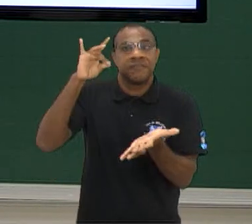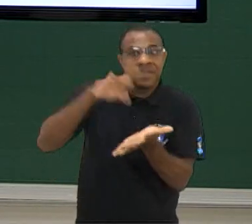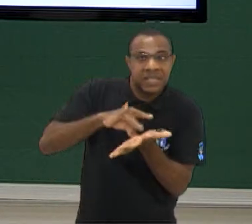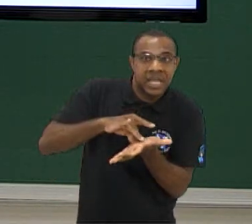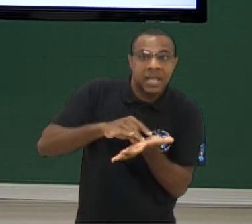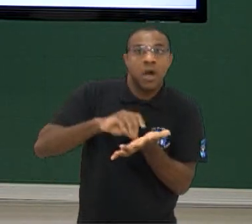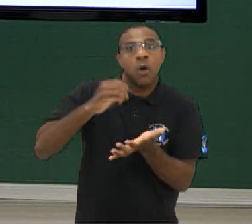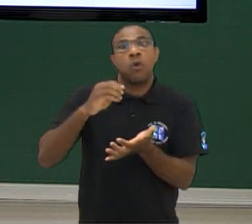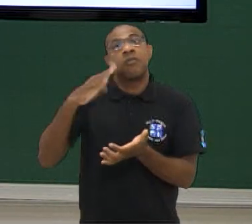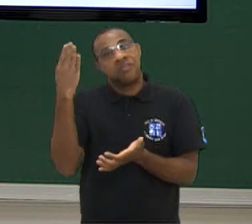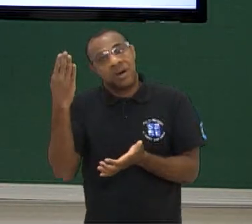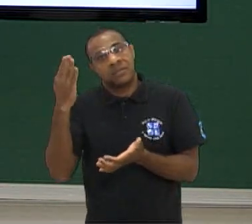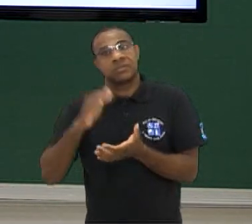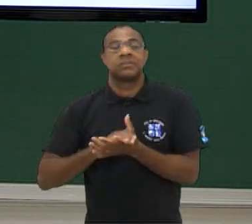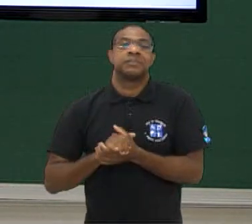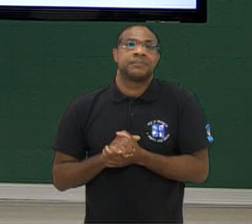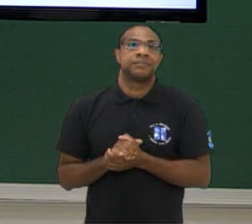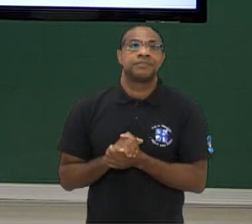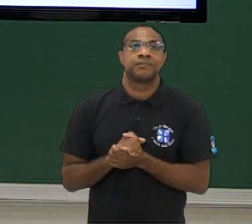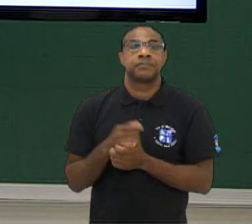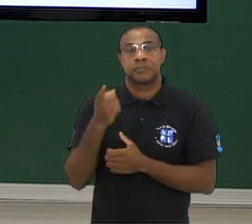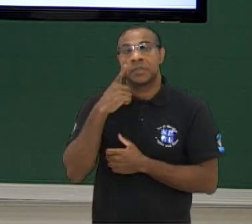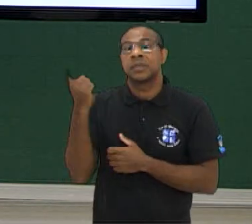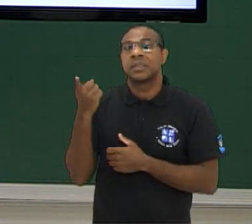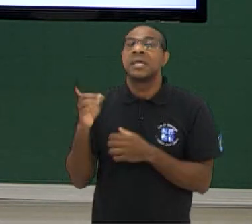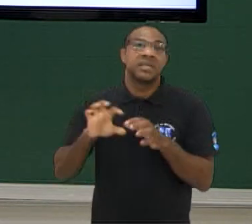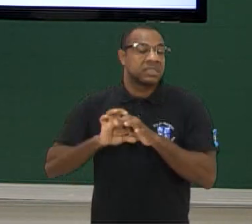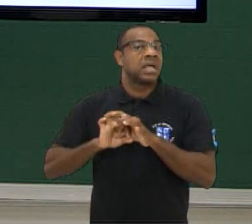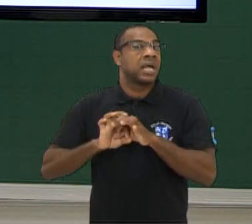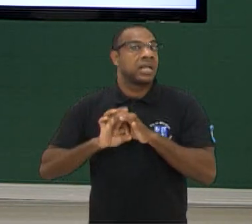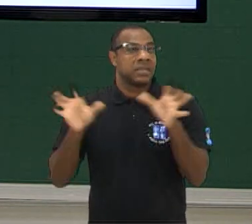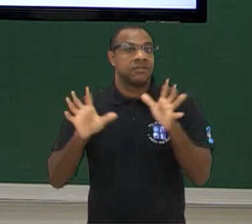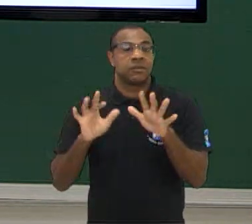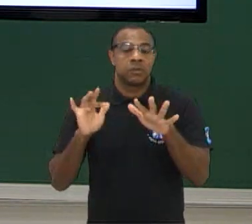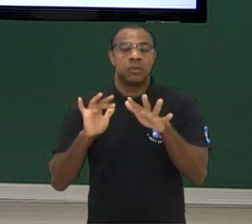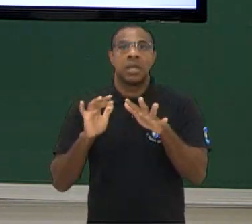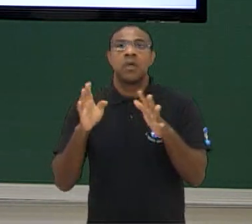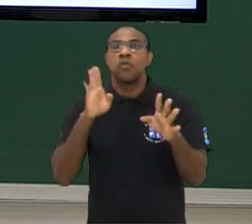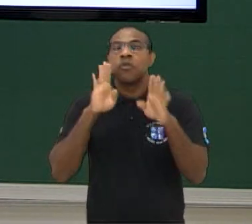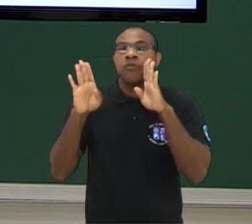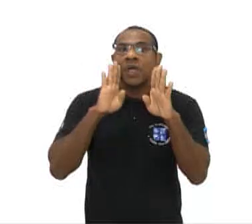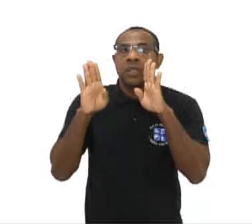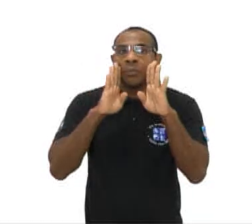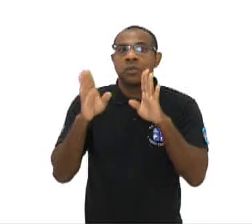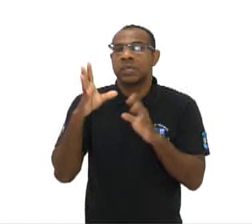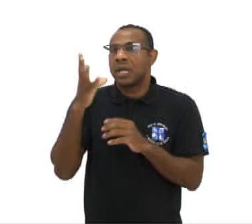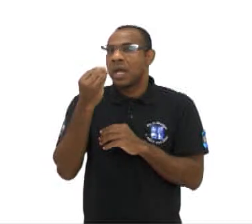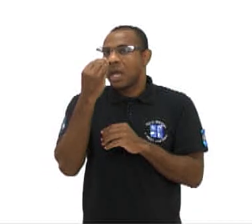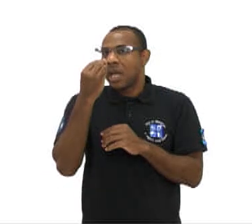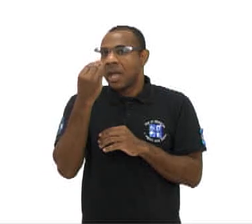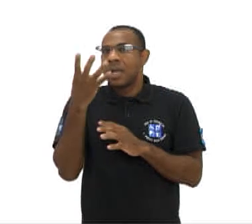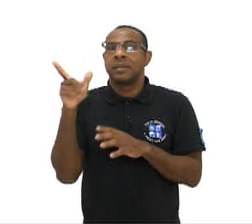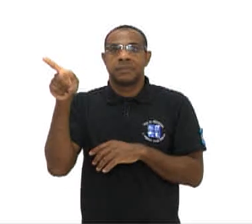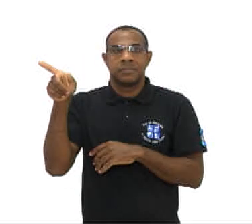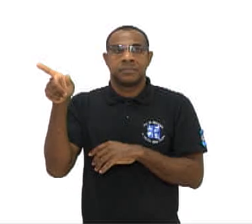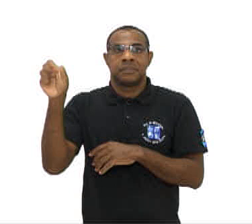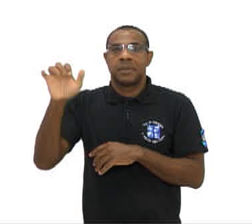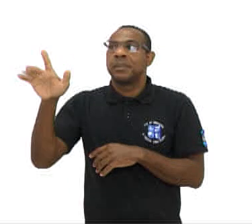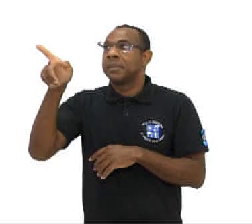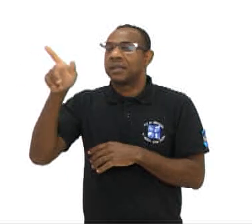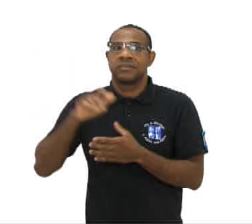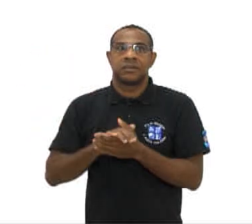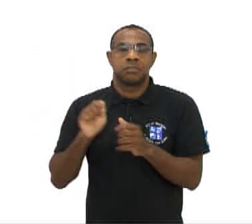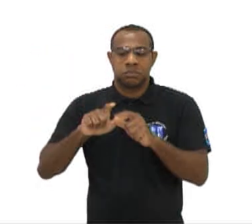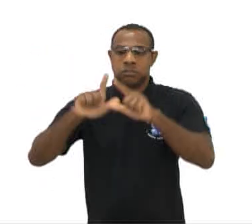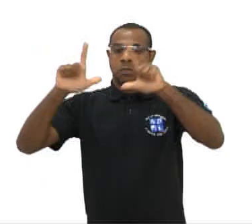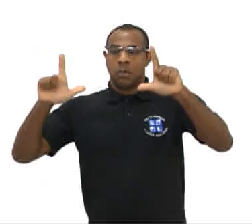fake news ou não. Está disponível lá no Facebook essa imagem que eu trago aqui um pouco maior,